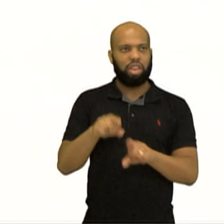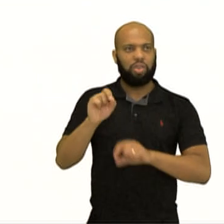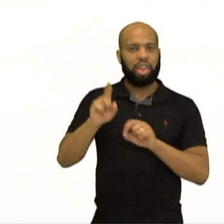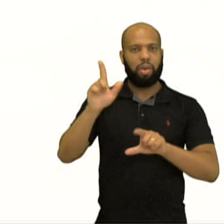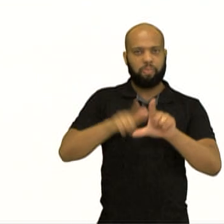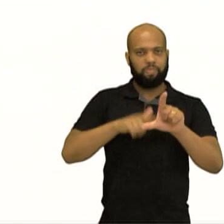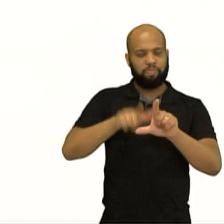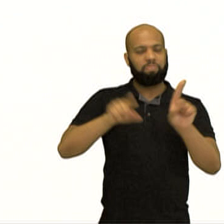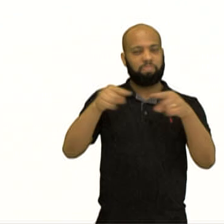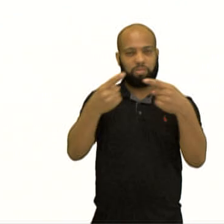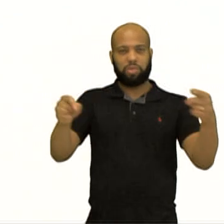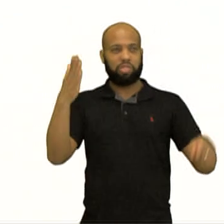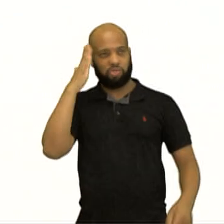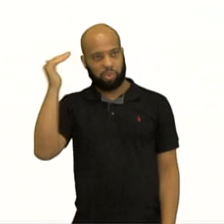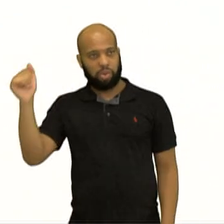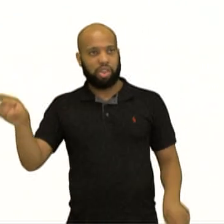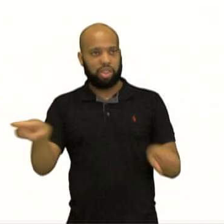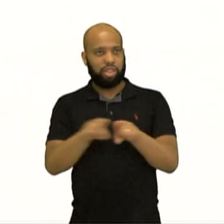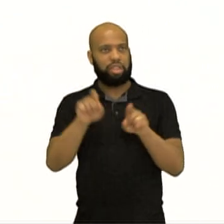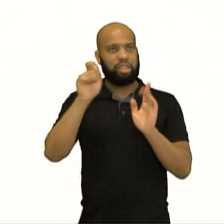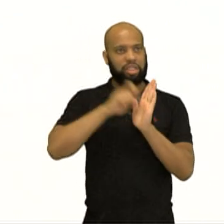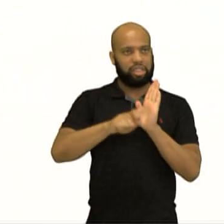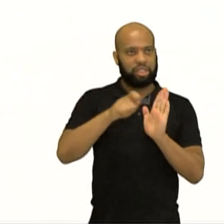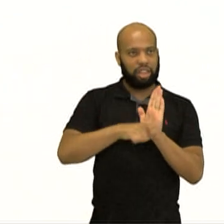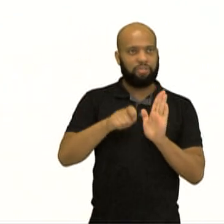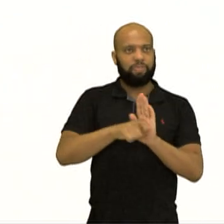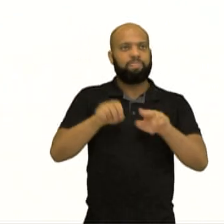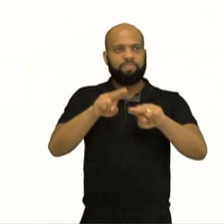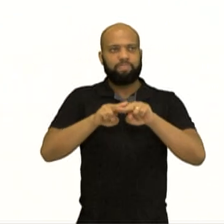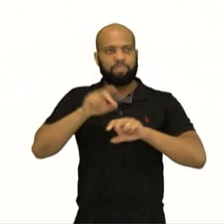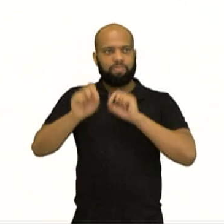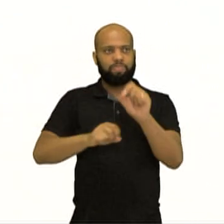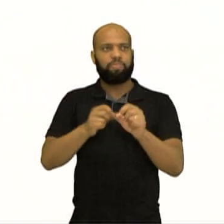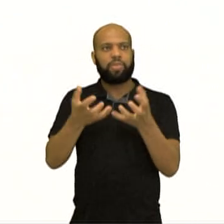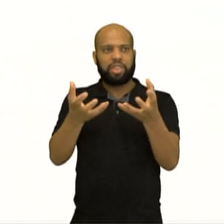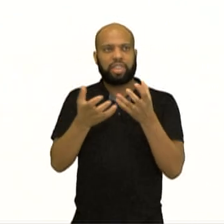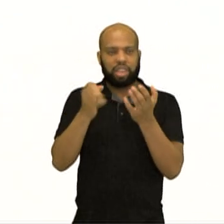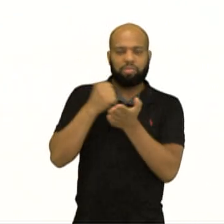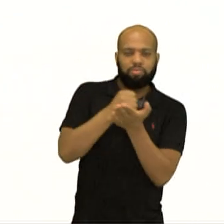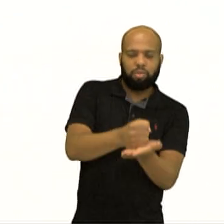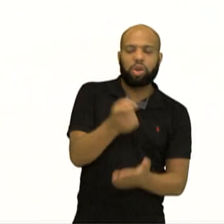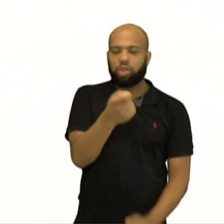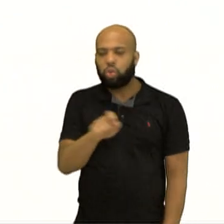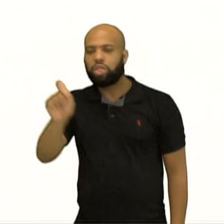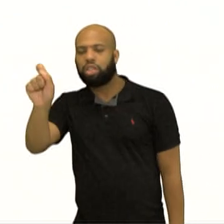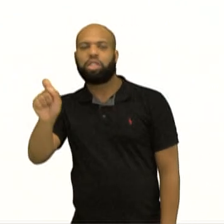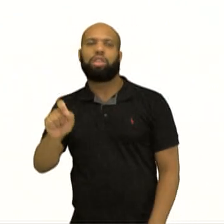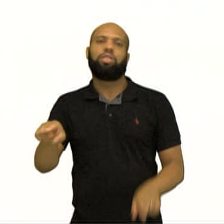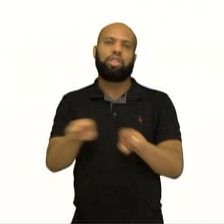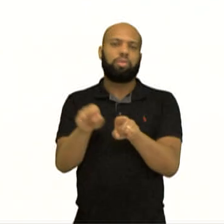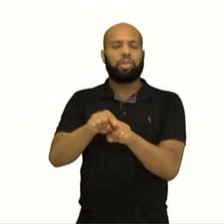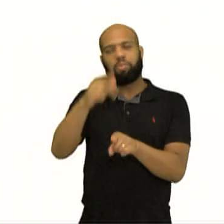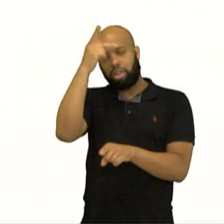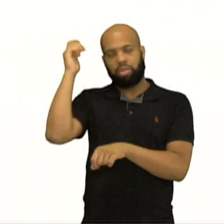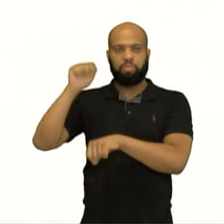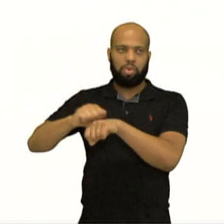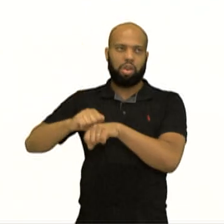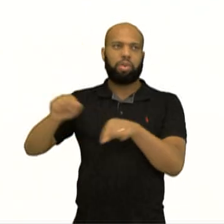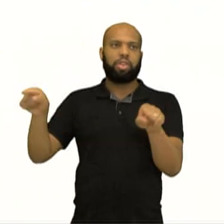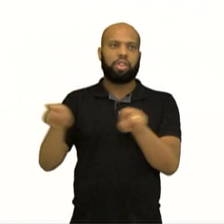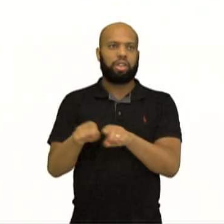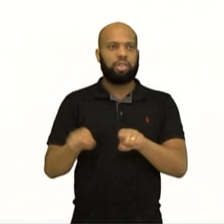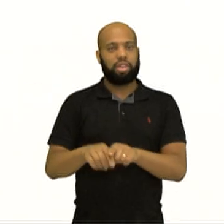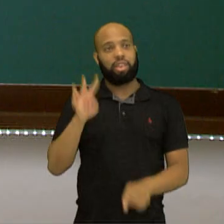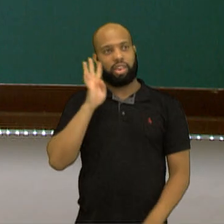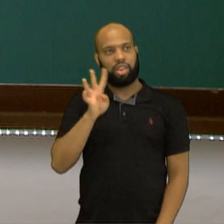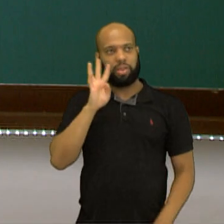bem conhecida. Então eles fazem isso em prol das crianças, para tentar ajudar as pessoas menos favorecidas, tá?